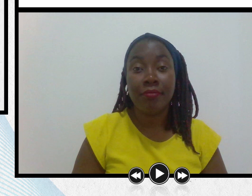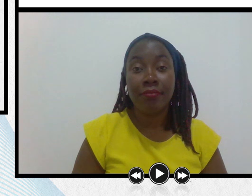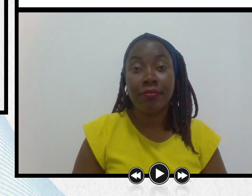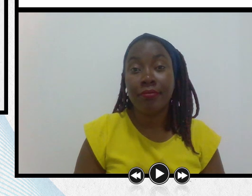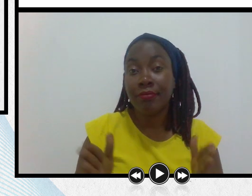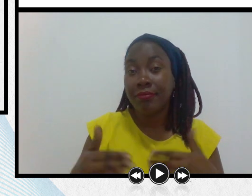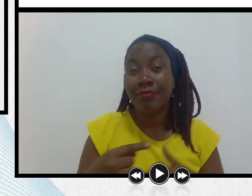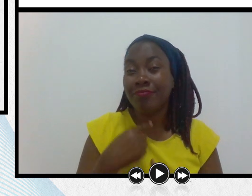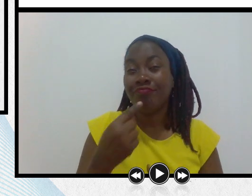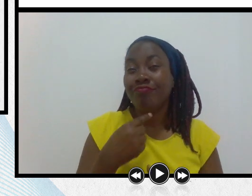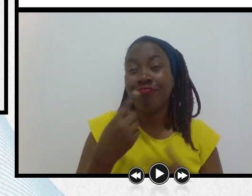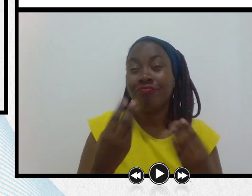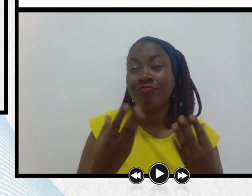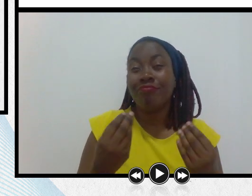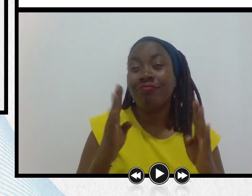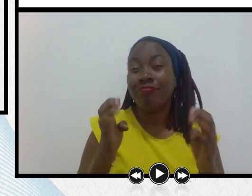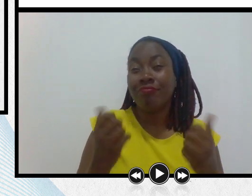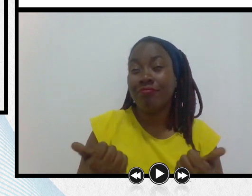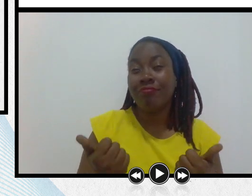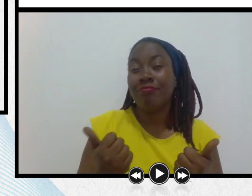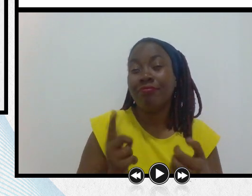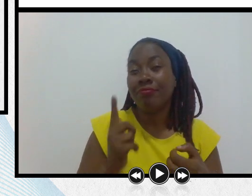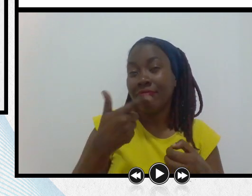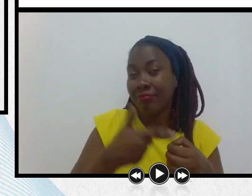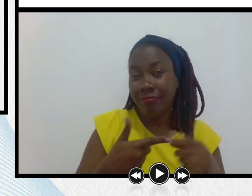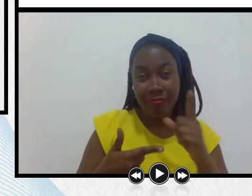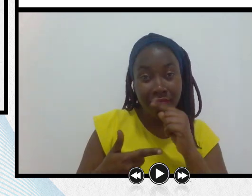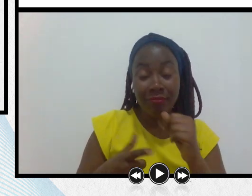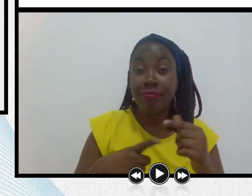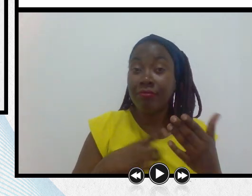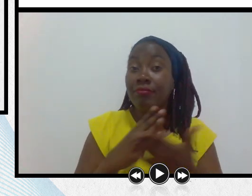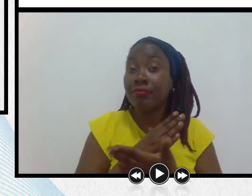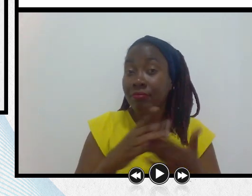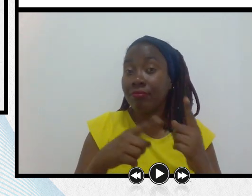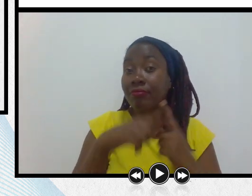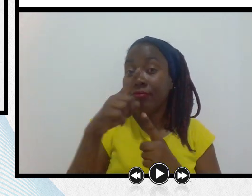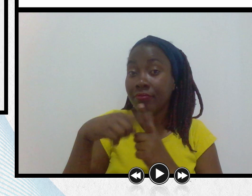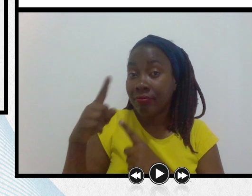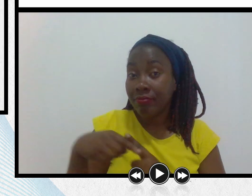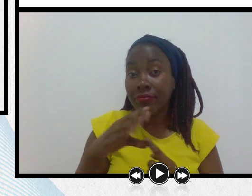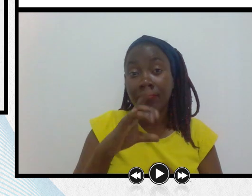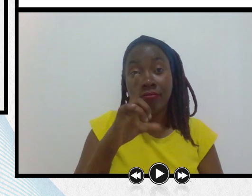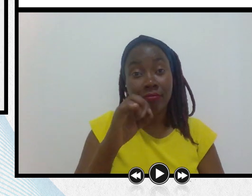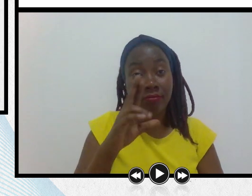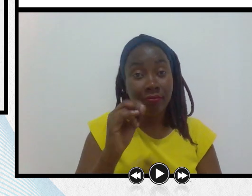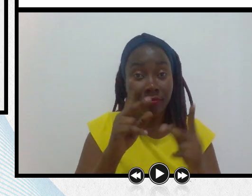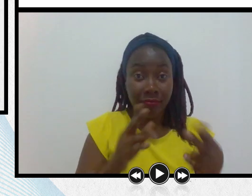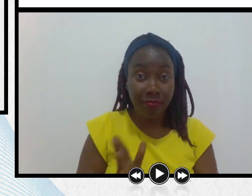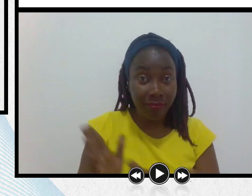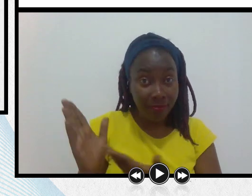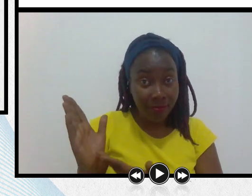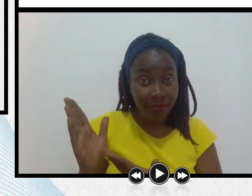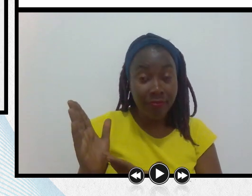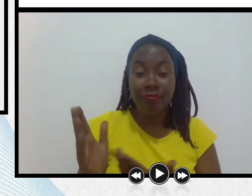de kit, não funciona muito bem para a questão de abastecimento de água. Existem alguns indicadores colorimétricos, como esse daqui,